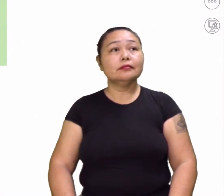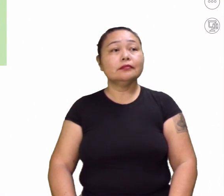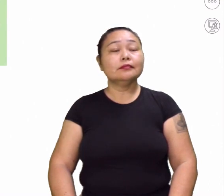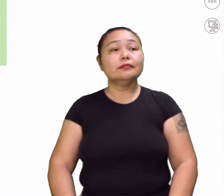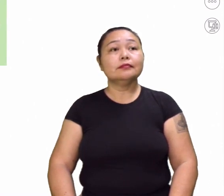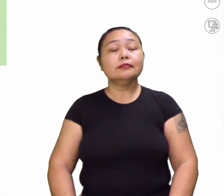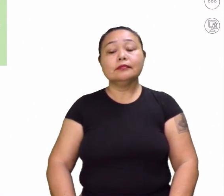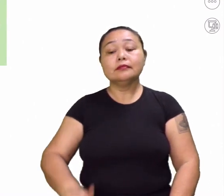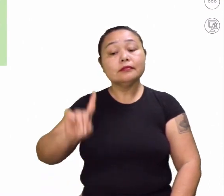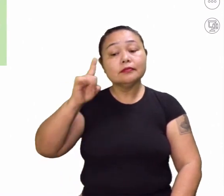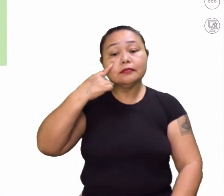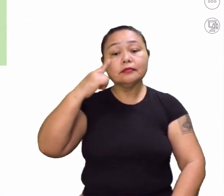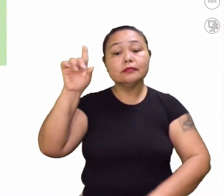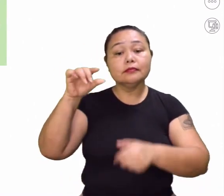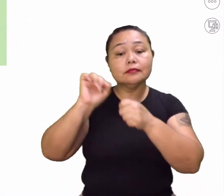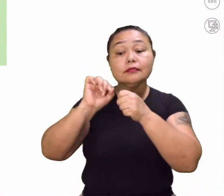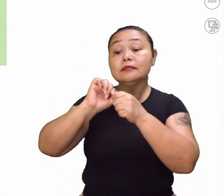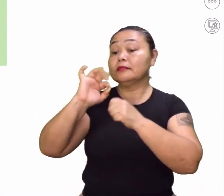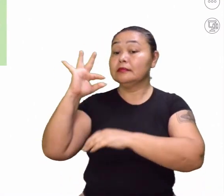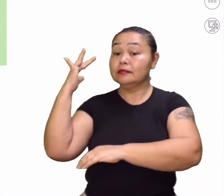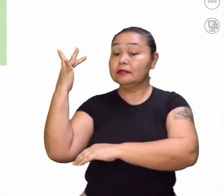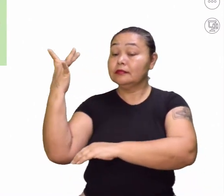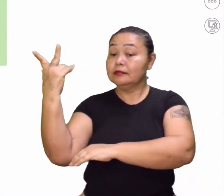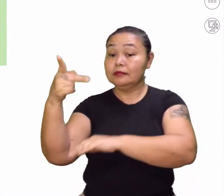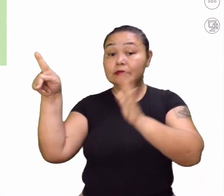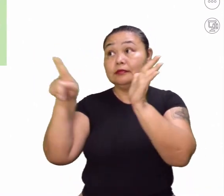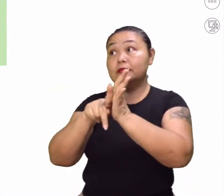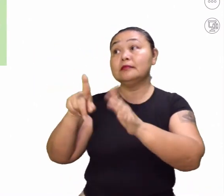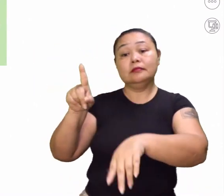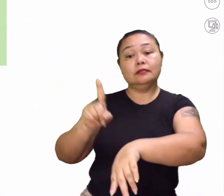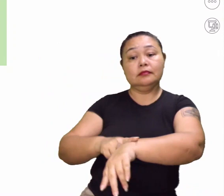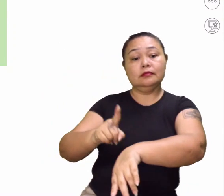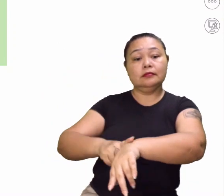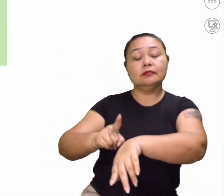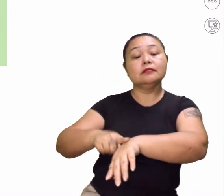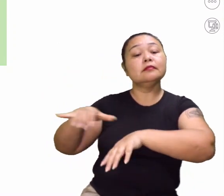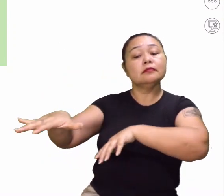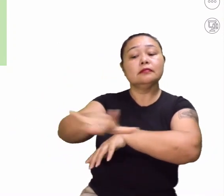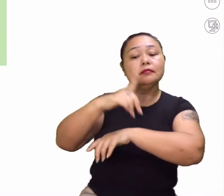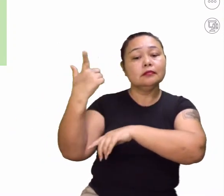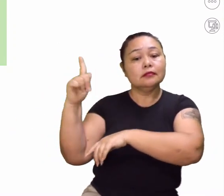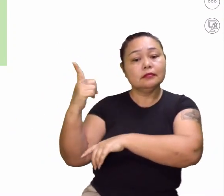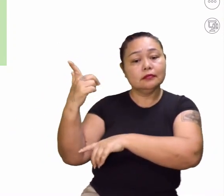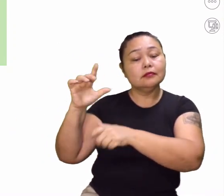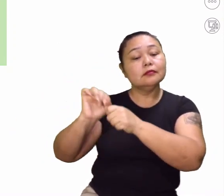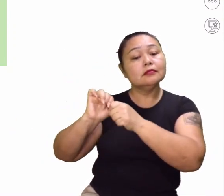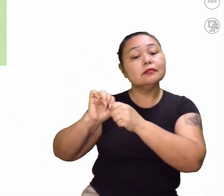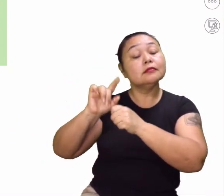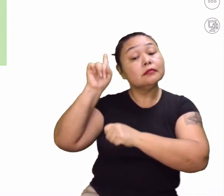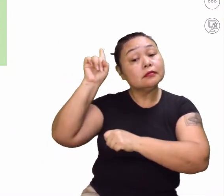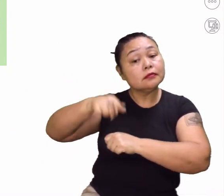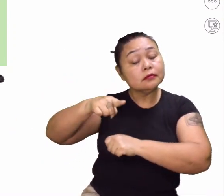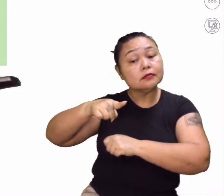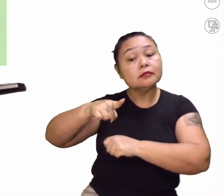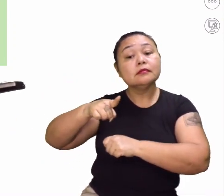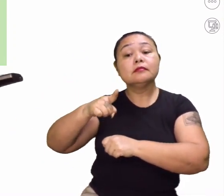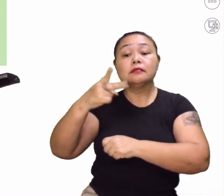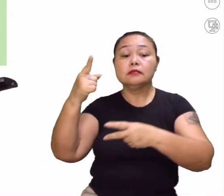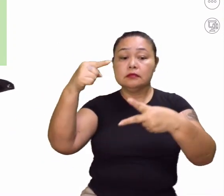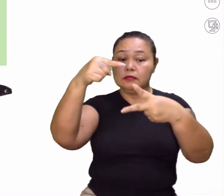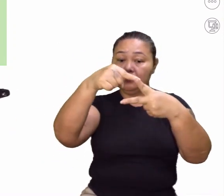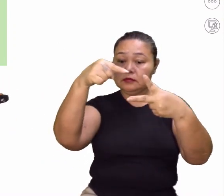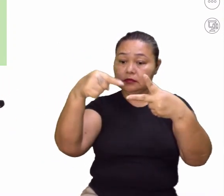Se considerarmos os fatores naturais, o tempo no espaço geográfico é